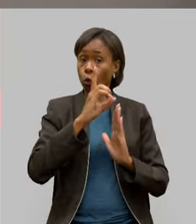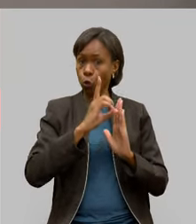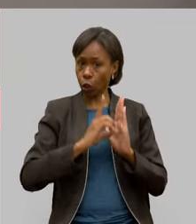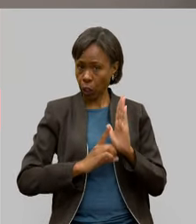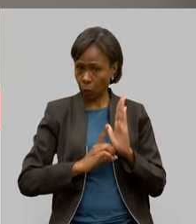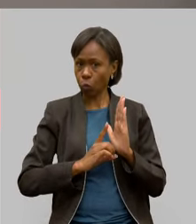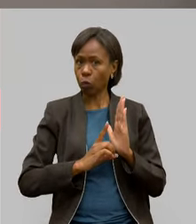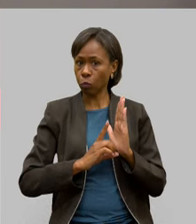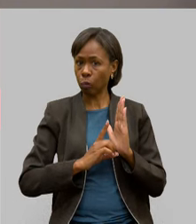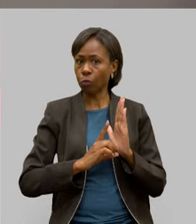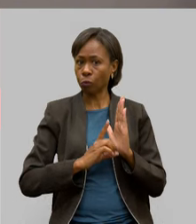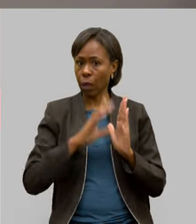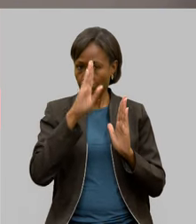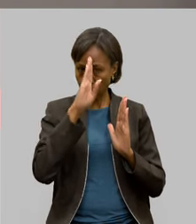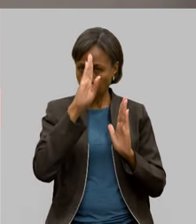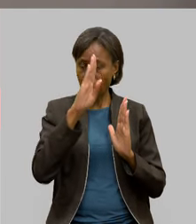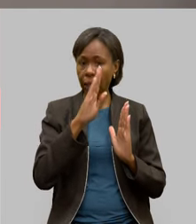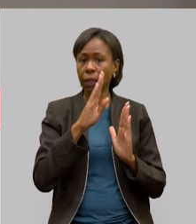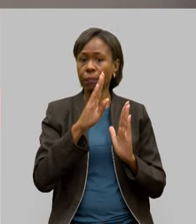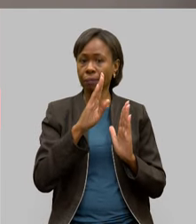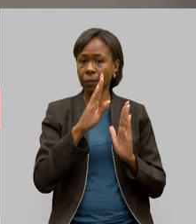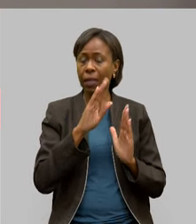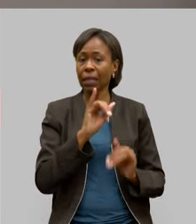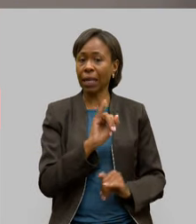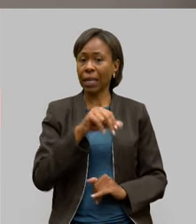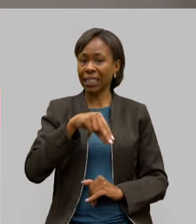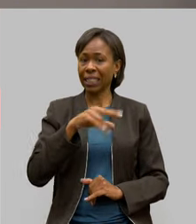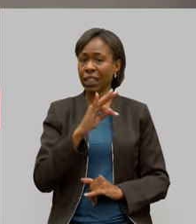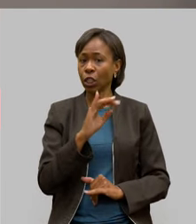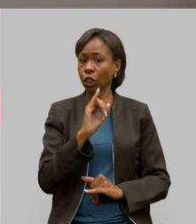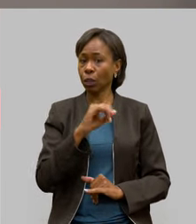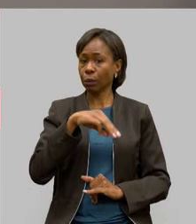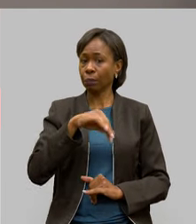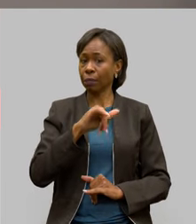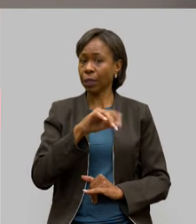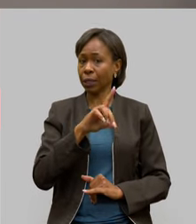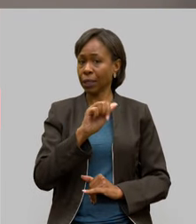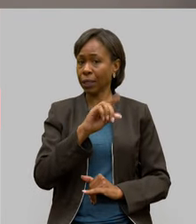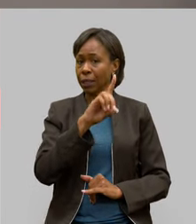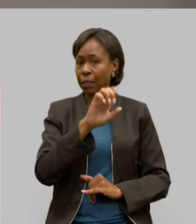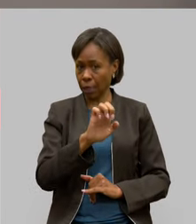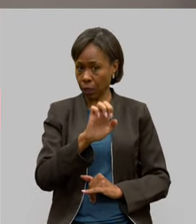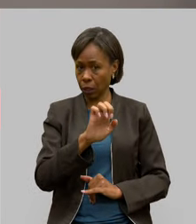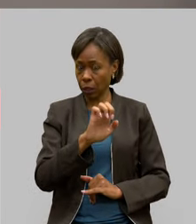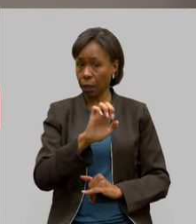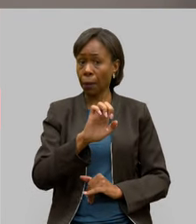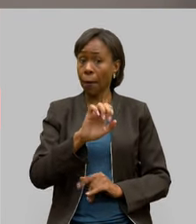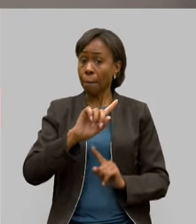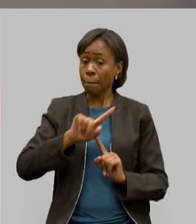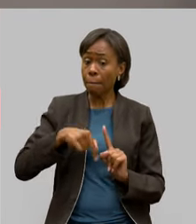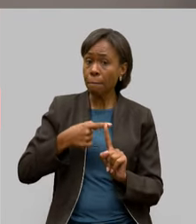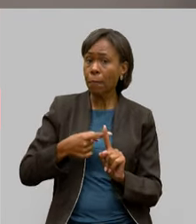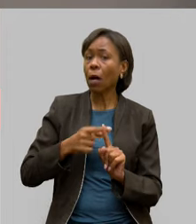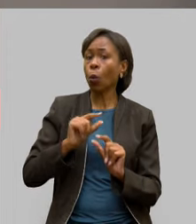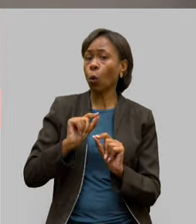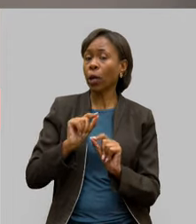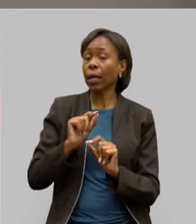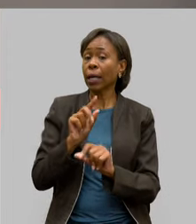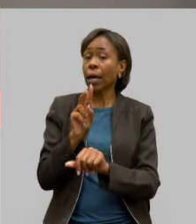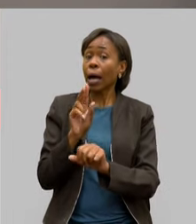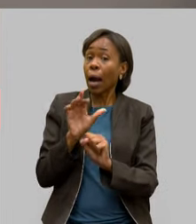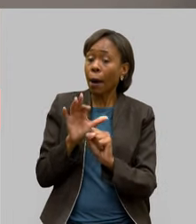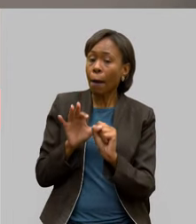intimidade e a ideia né o o o que se Alega de proteção à saúde